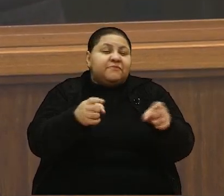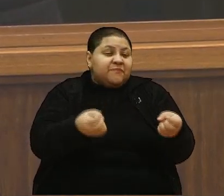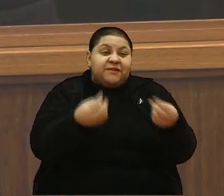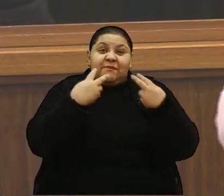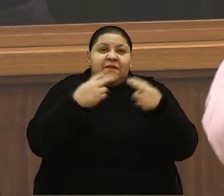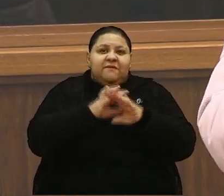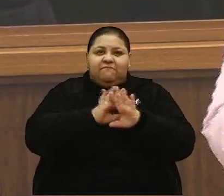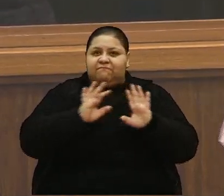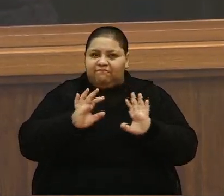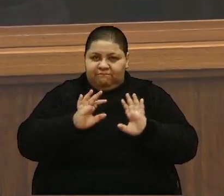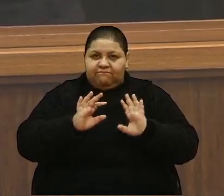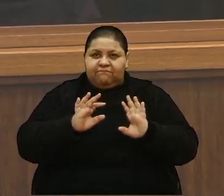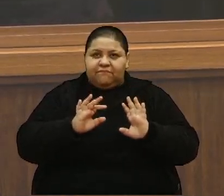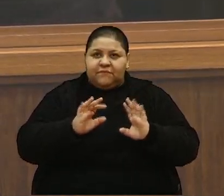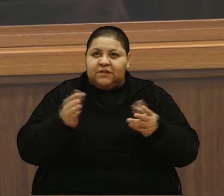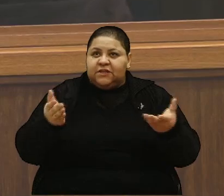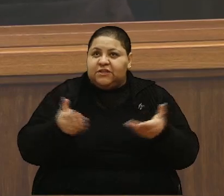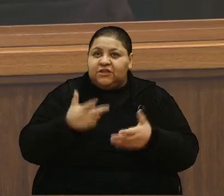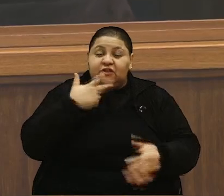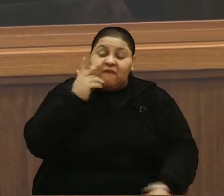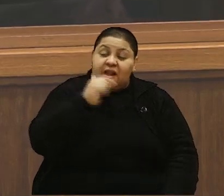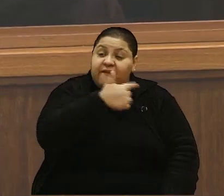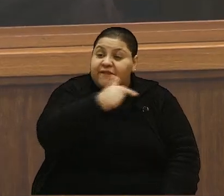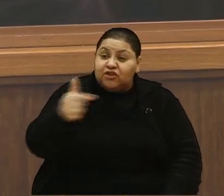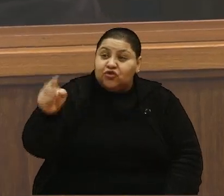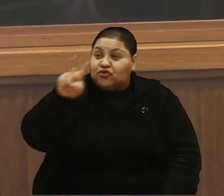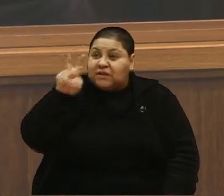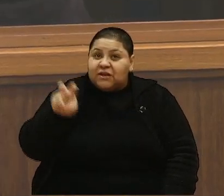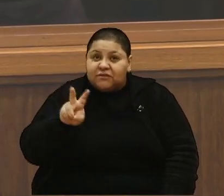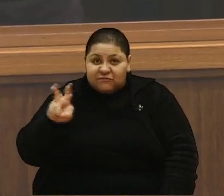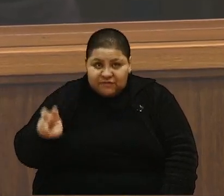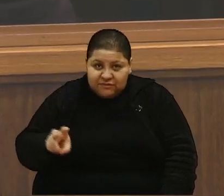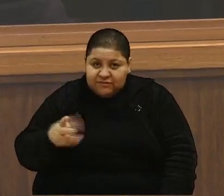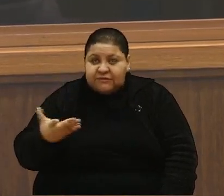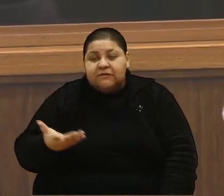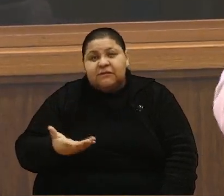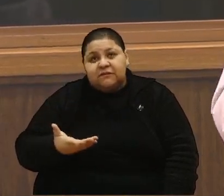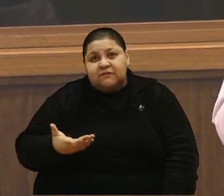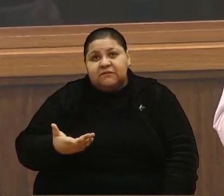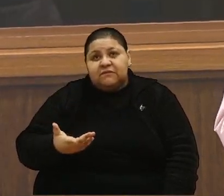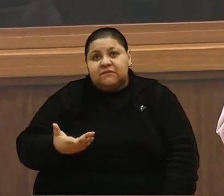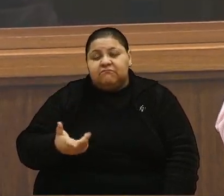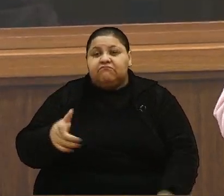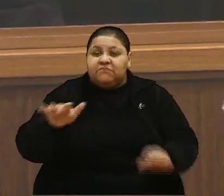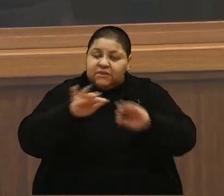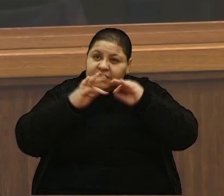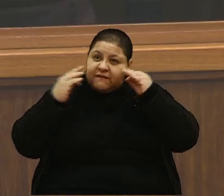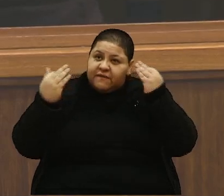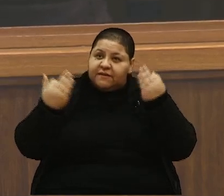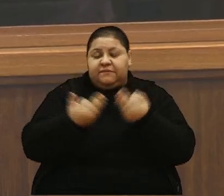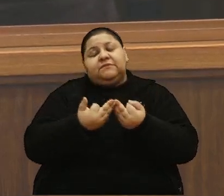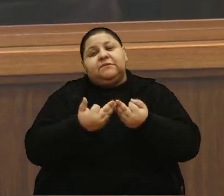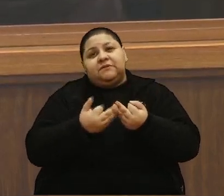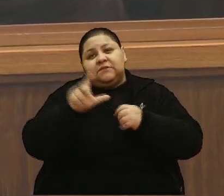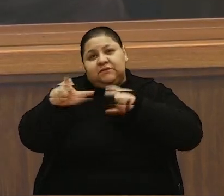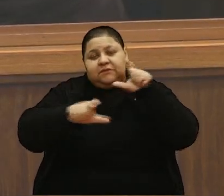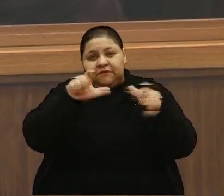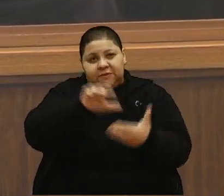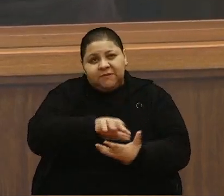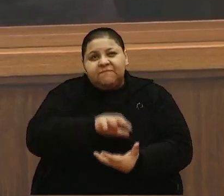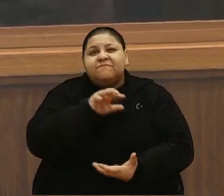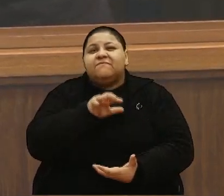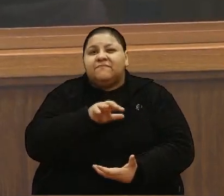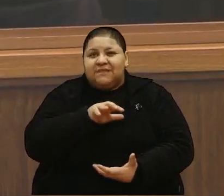tanto isso, né? Já falava de outros assuntos. Então, de certa forma, até na família, a pessoa idosa ela